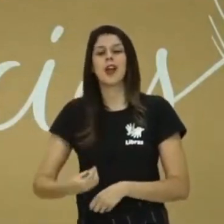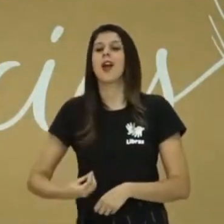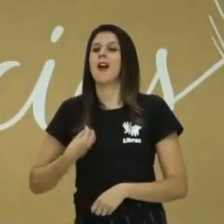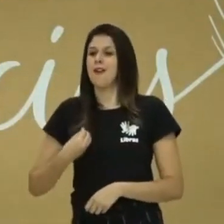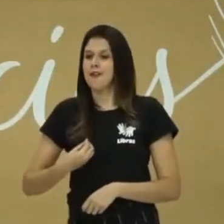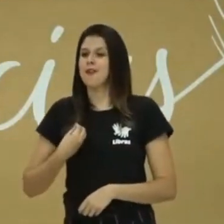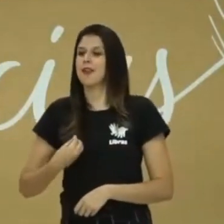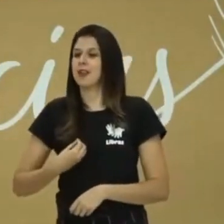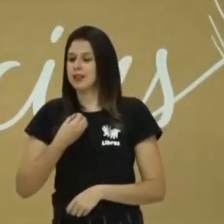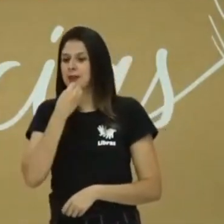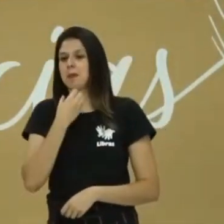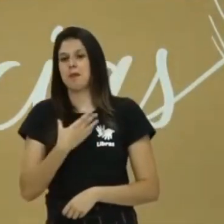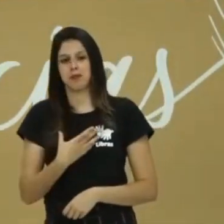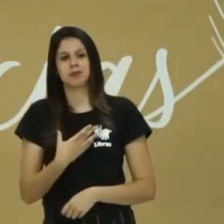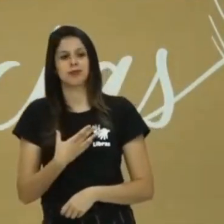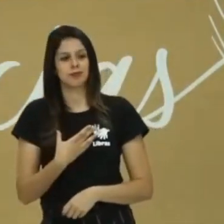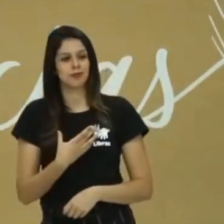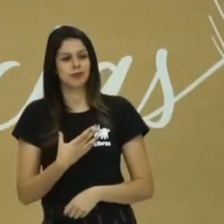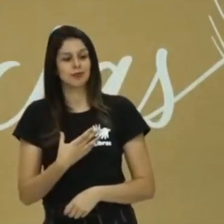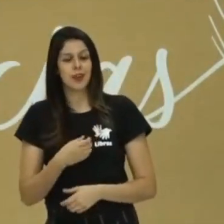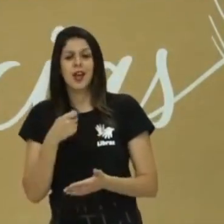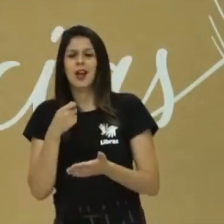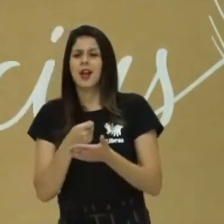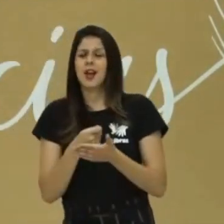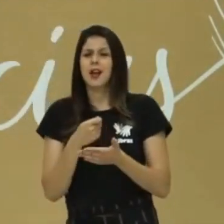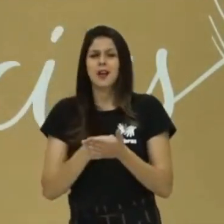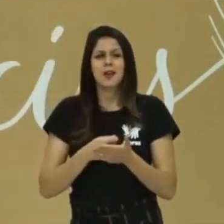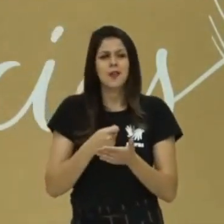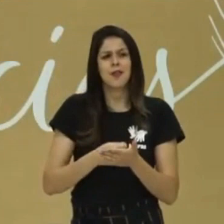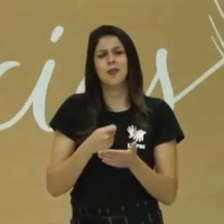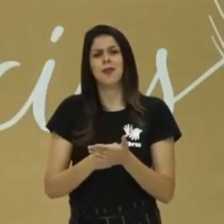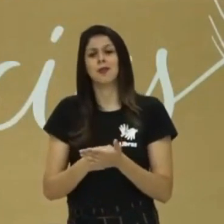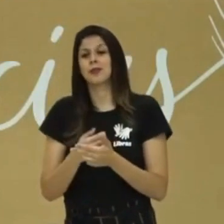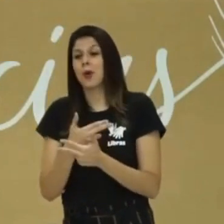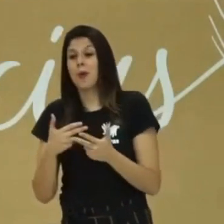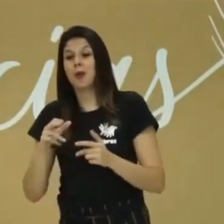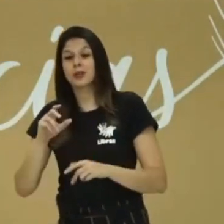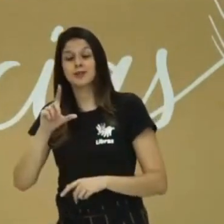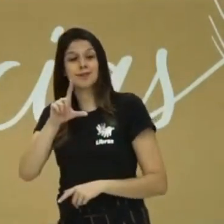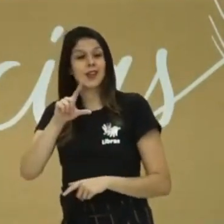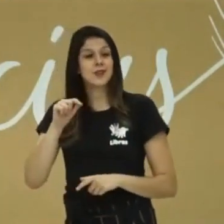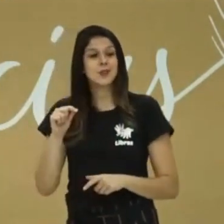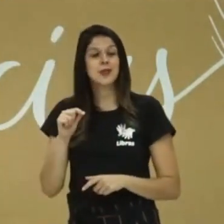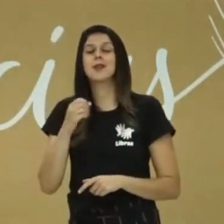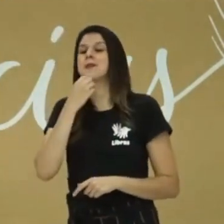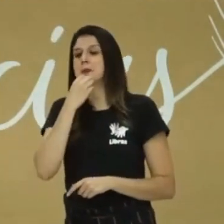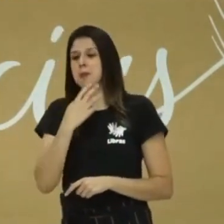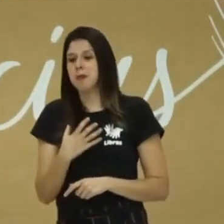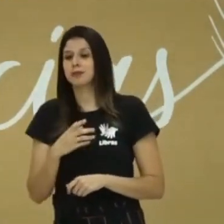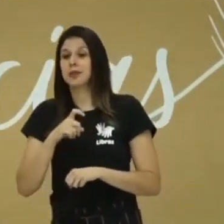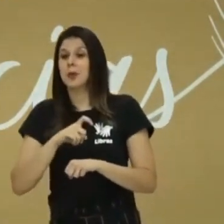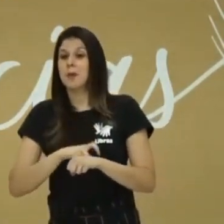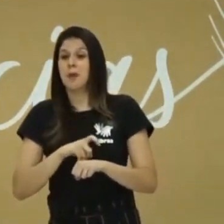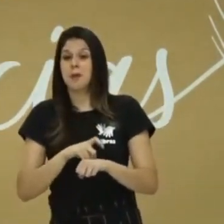sua vida valeu a pena o que o investimento que ele fez valeu a pena que o tempo de